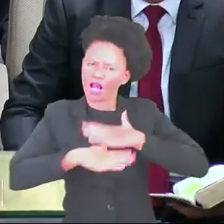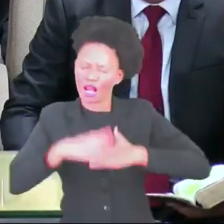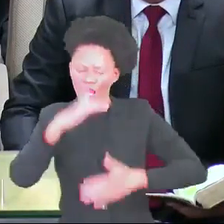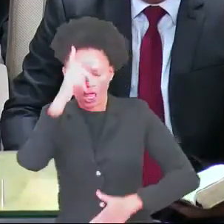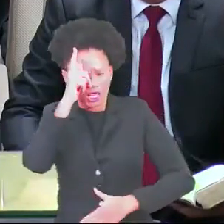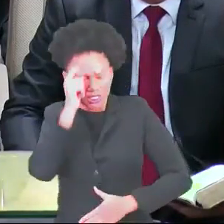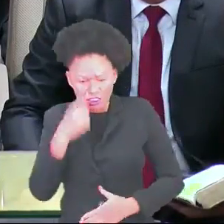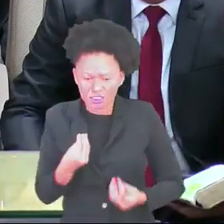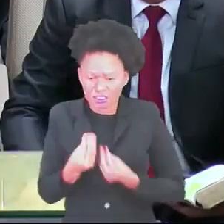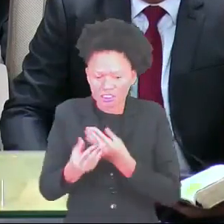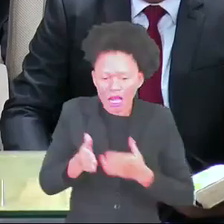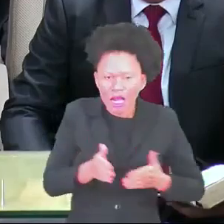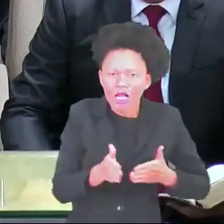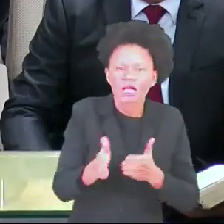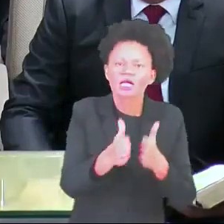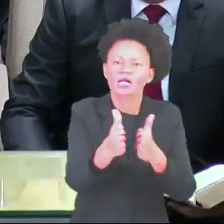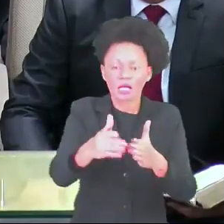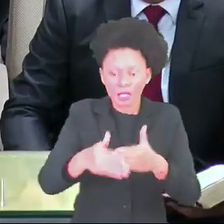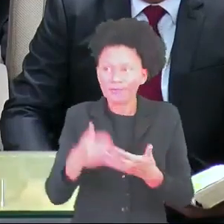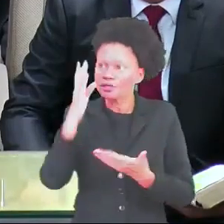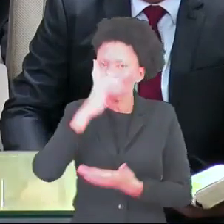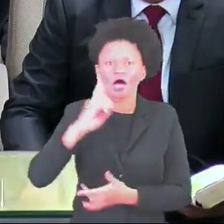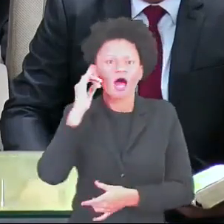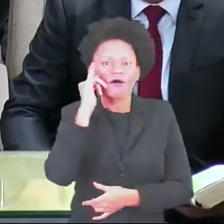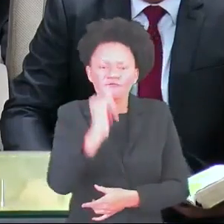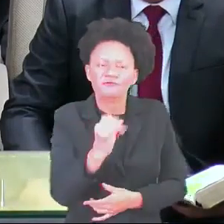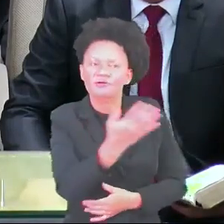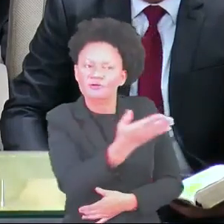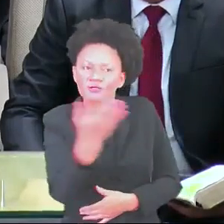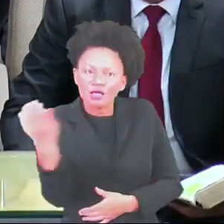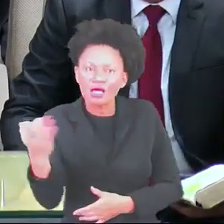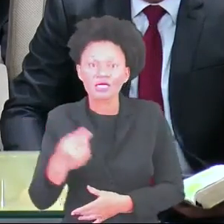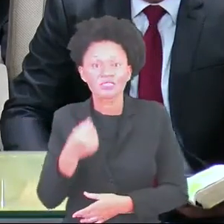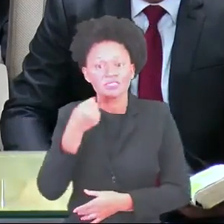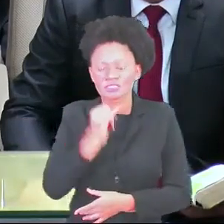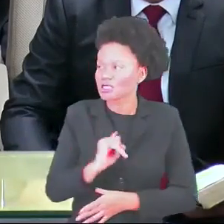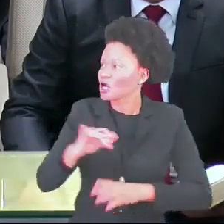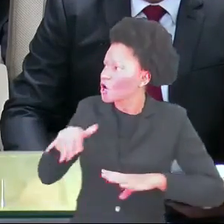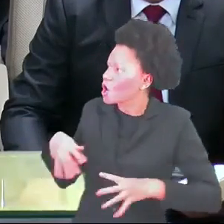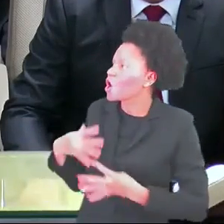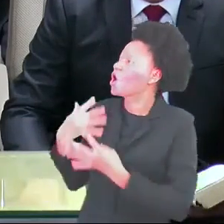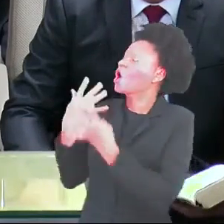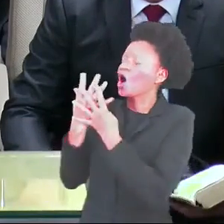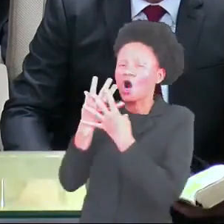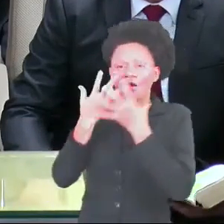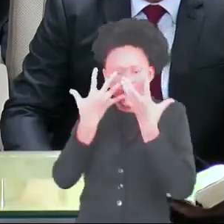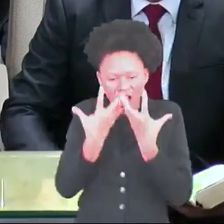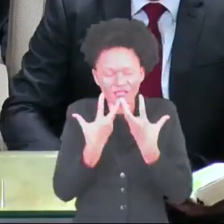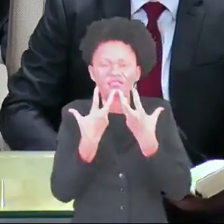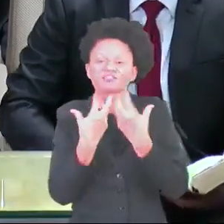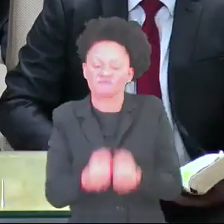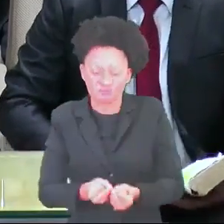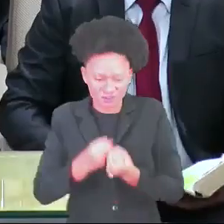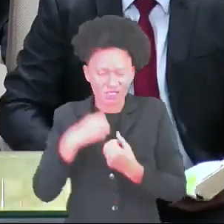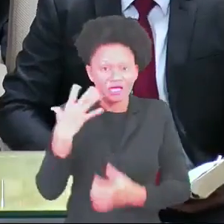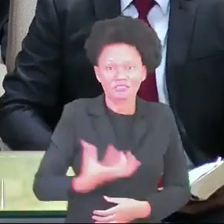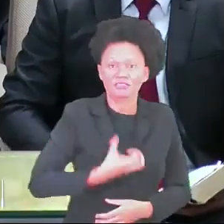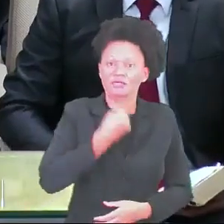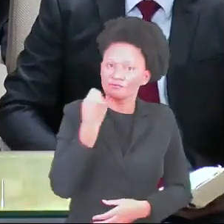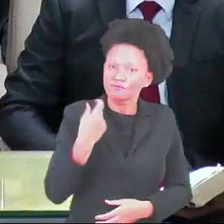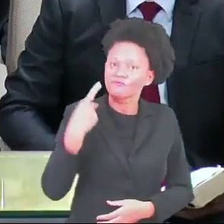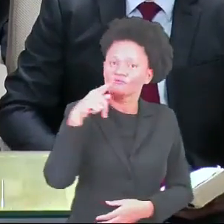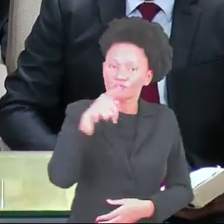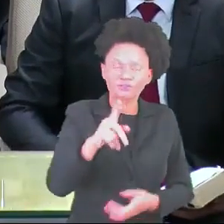dá direção está aqui. E Deus disse para você, se confessar e me aceitar, será salvo você e a